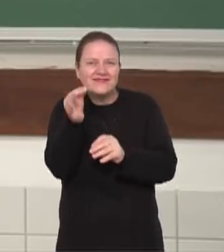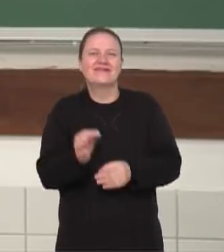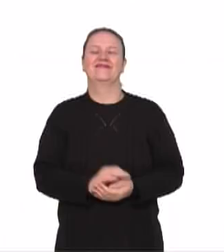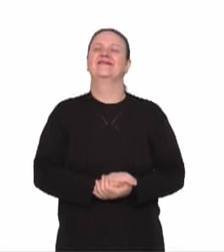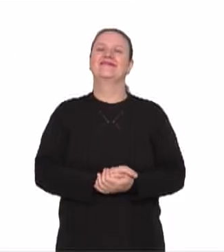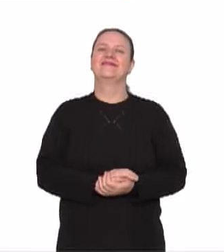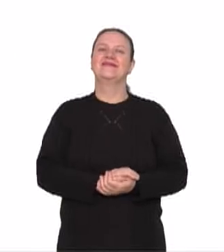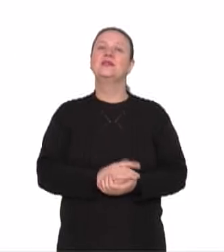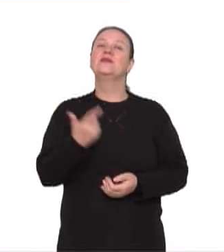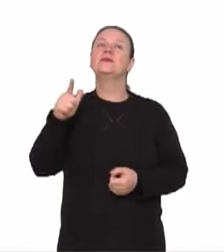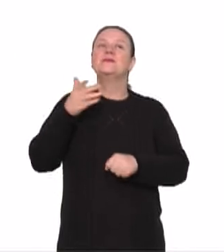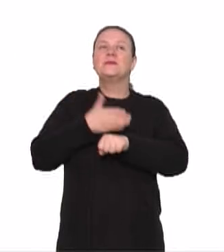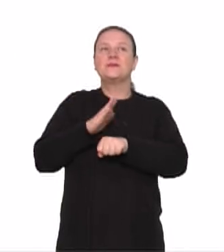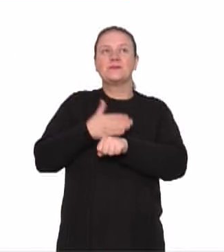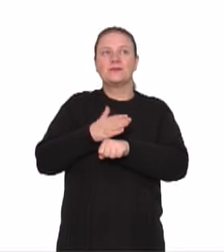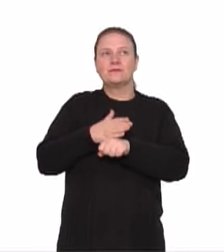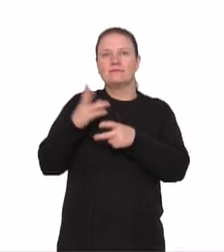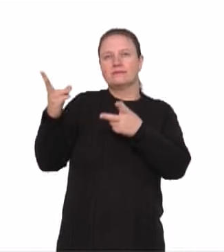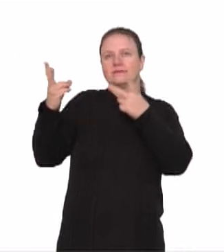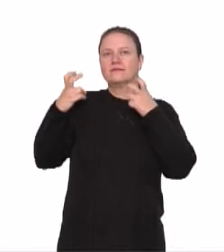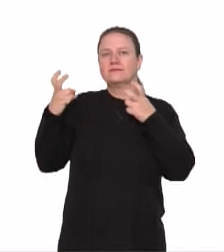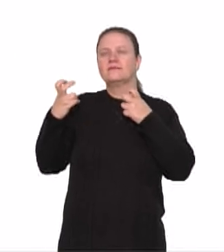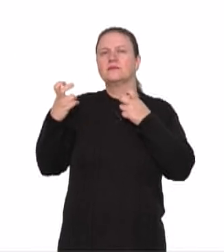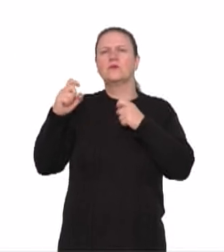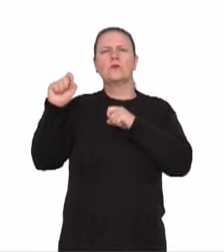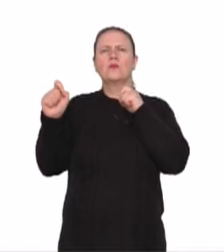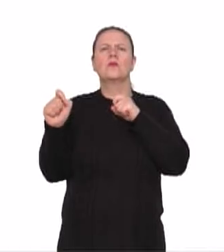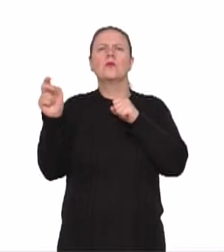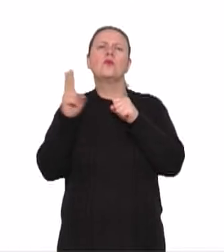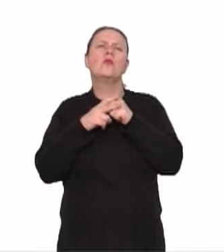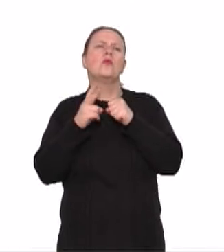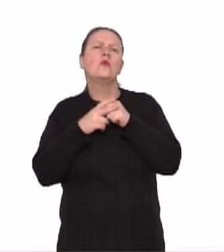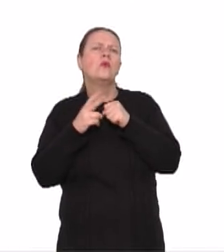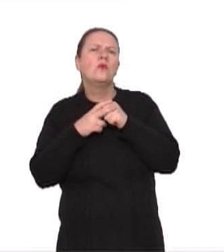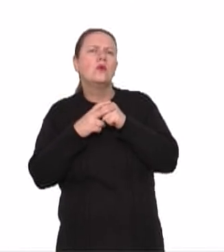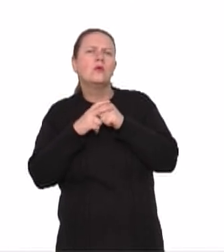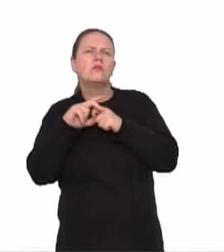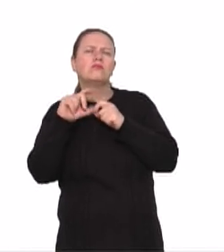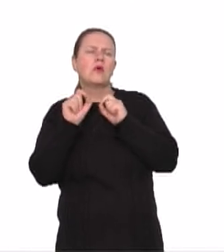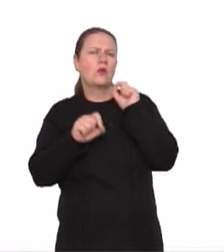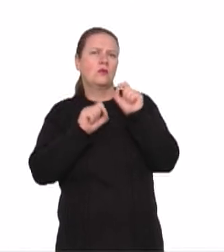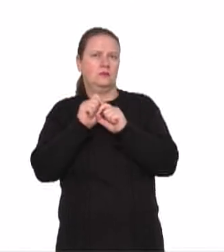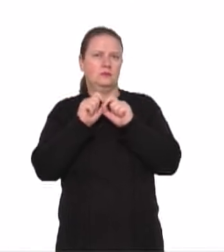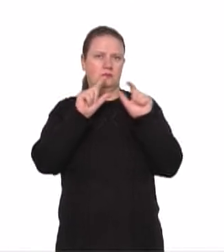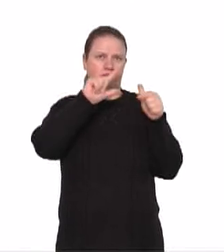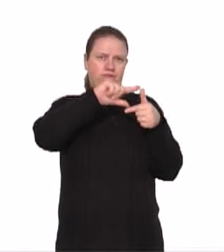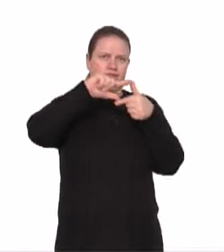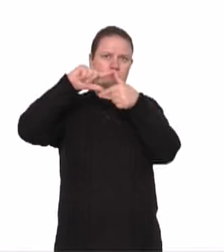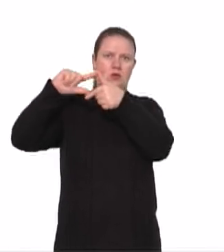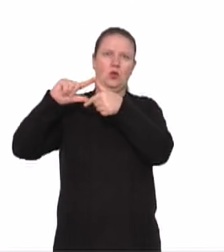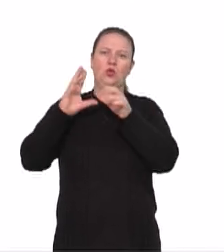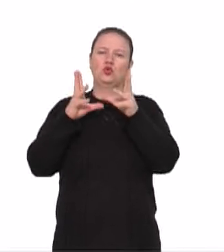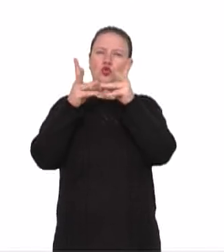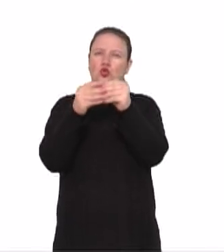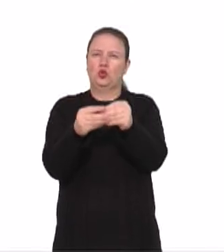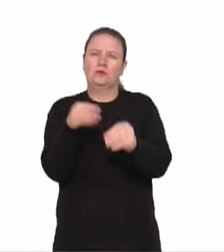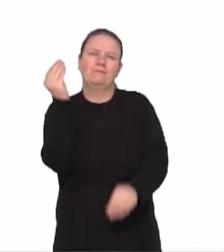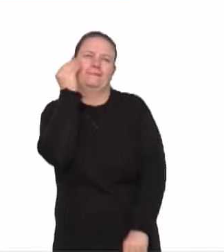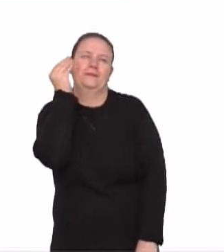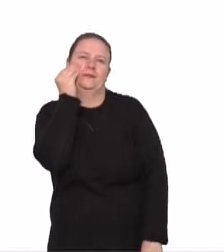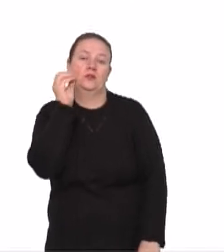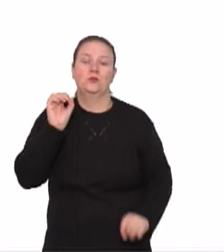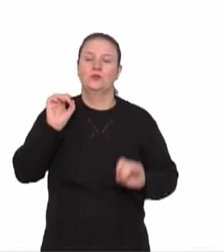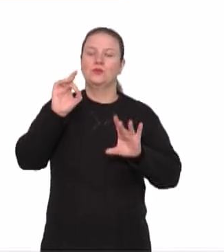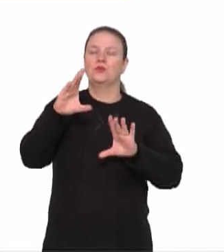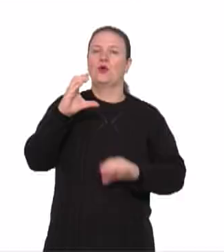Vamos aqui para mais um exercício. Então, observem o discurso verbal nesta charge. Todo mundo tenta, mas só o Cruzeiro fez